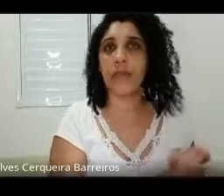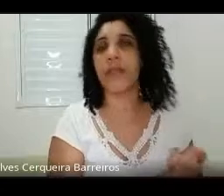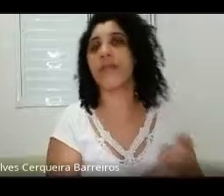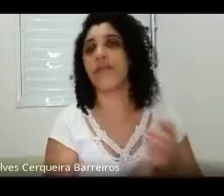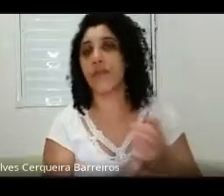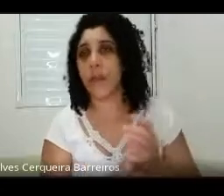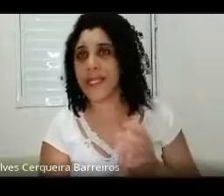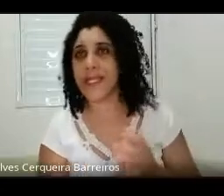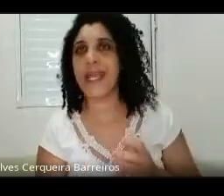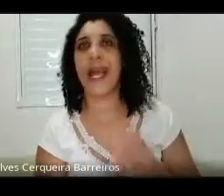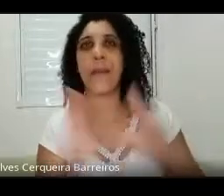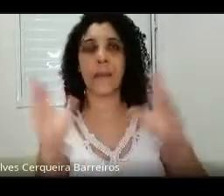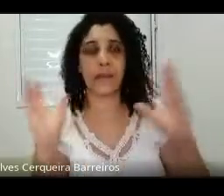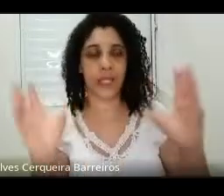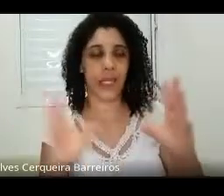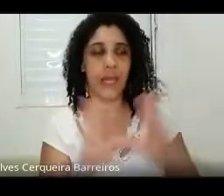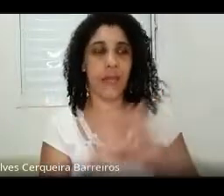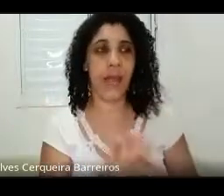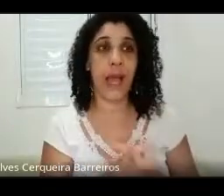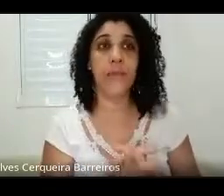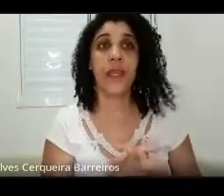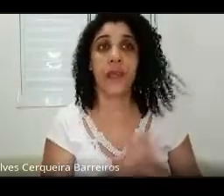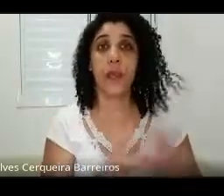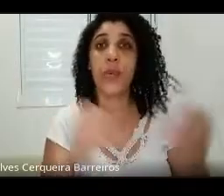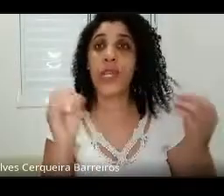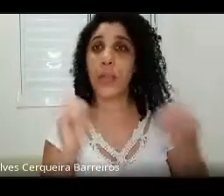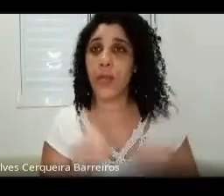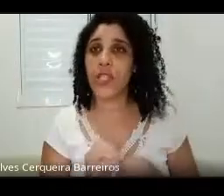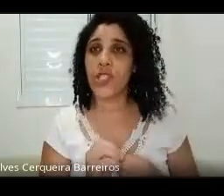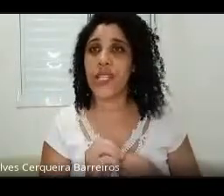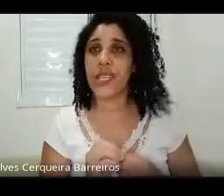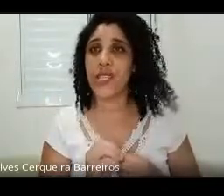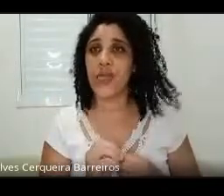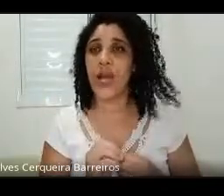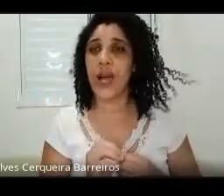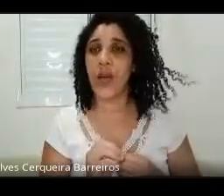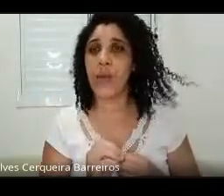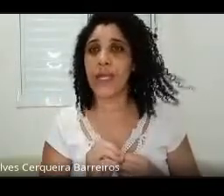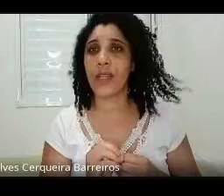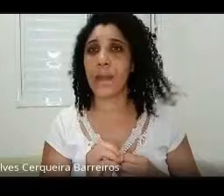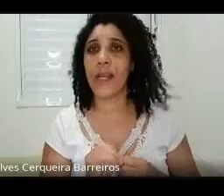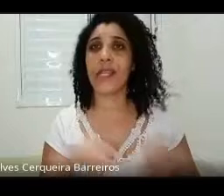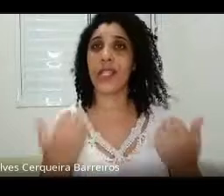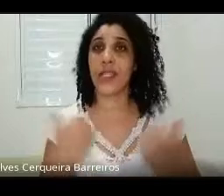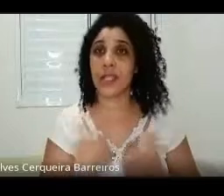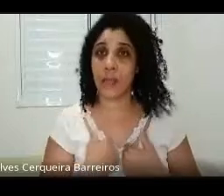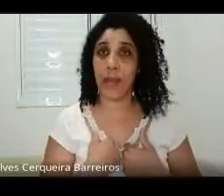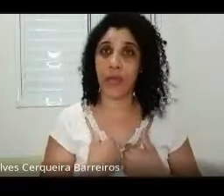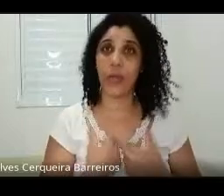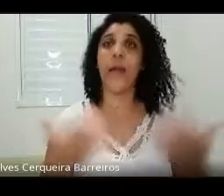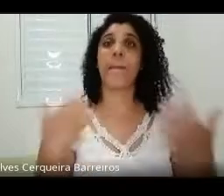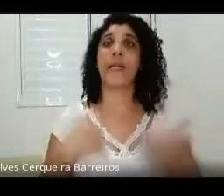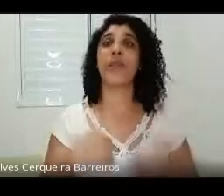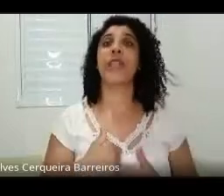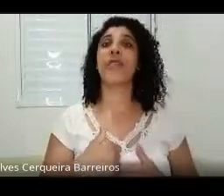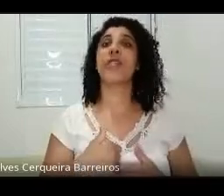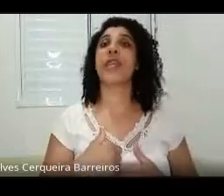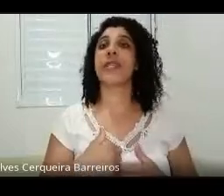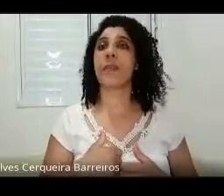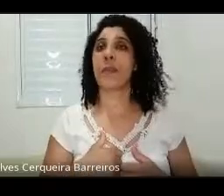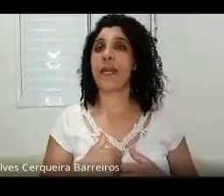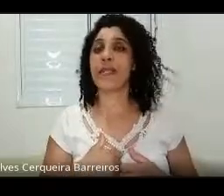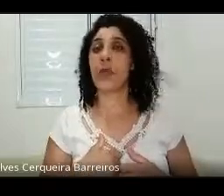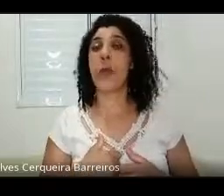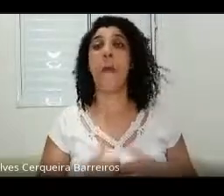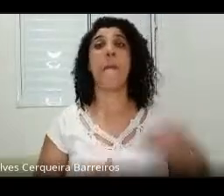não lembre, vou pesquisar para poder relembrar. Então, por isso é importante ter acesso ao material da palestra antecipado, para que o intérprete tenha